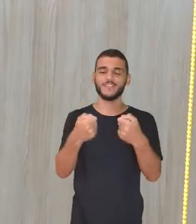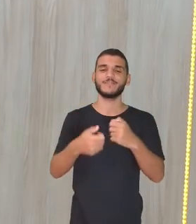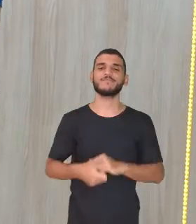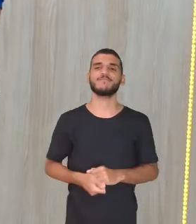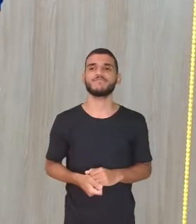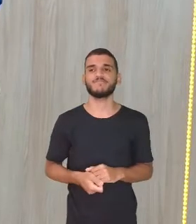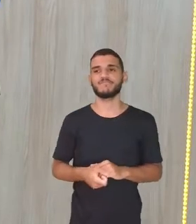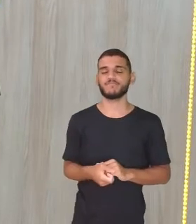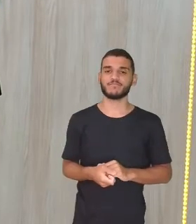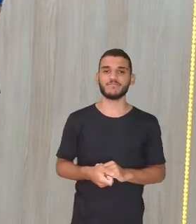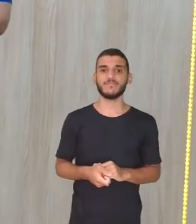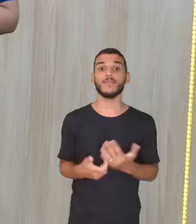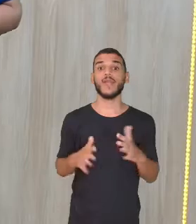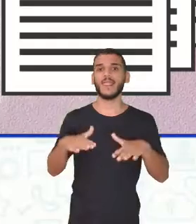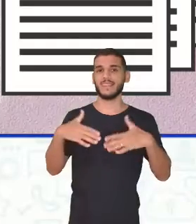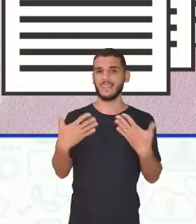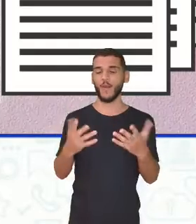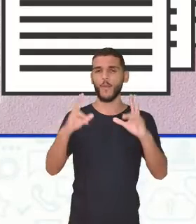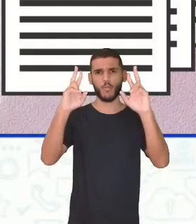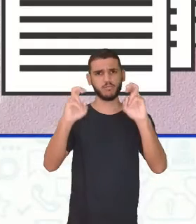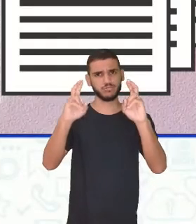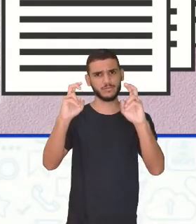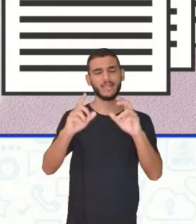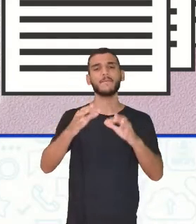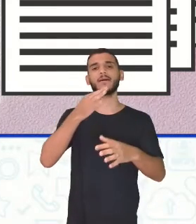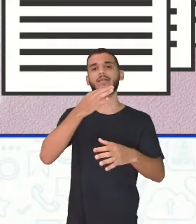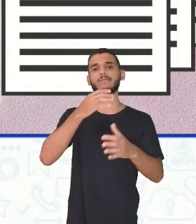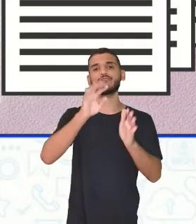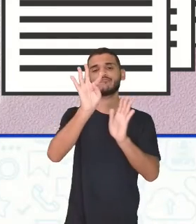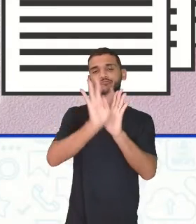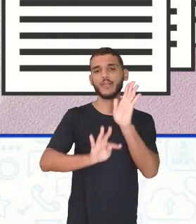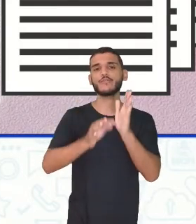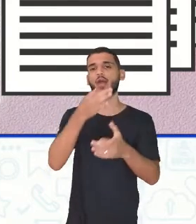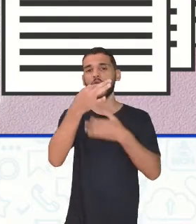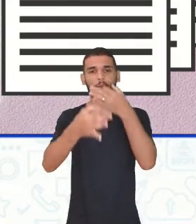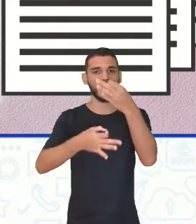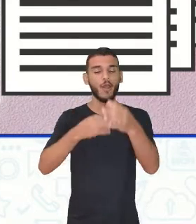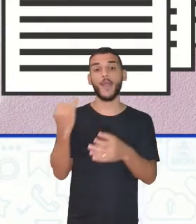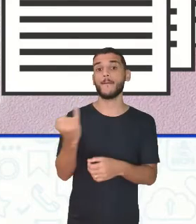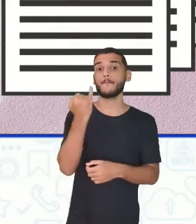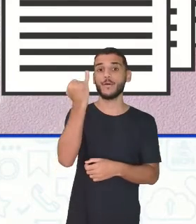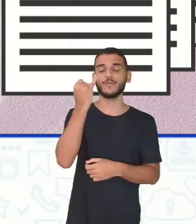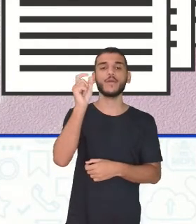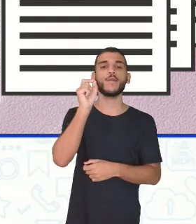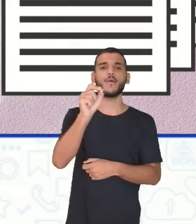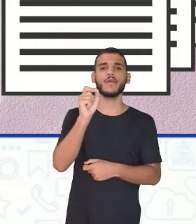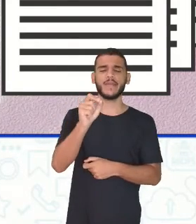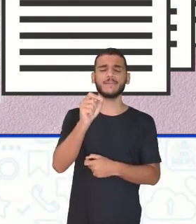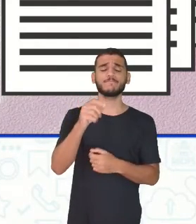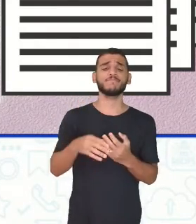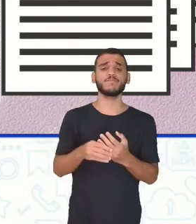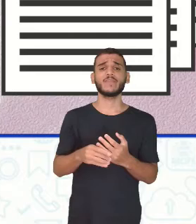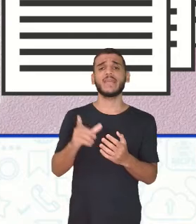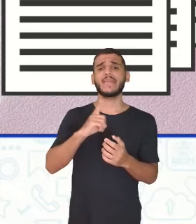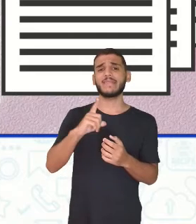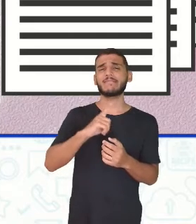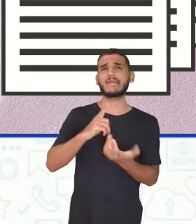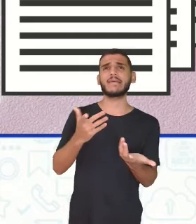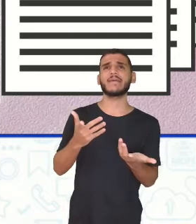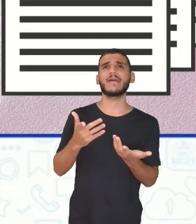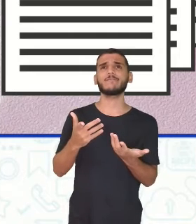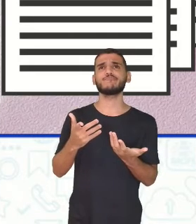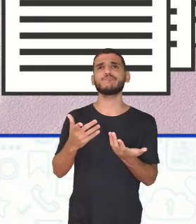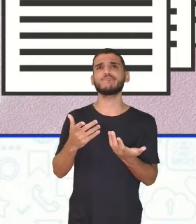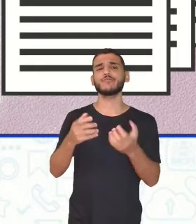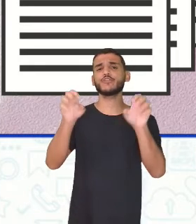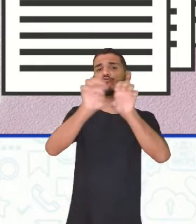O tema tratado no texto argumentativo, ele pode ser qualquer um. O que importa é que os argumentos abordados no texto sigam esse raciocínio lógico que eu falei,